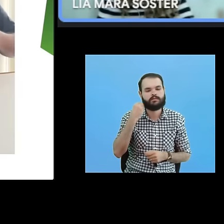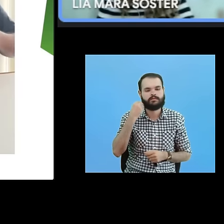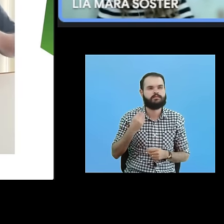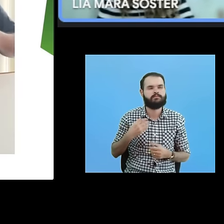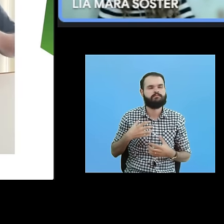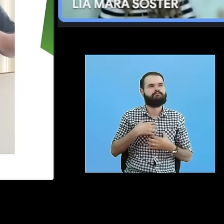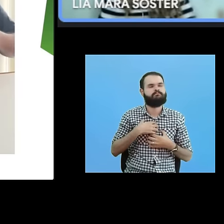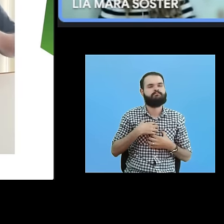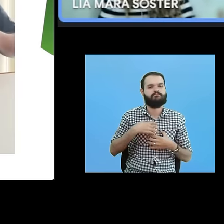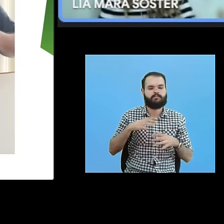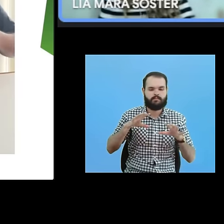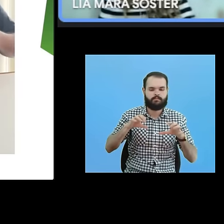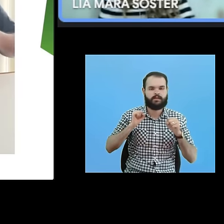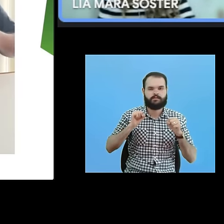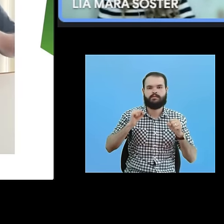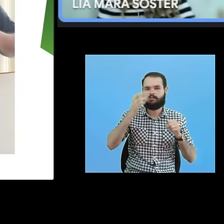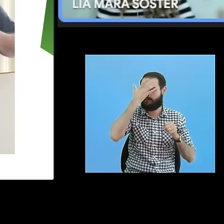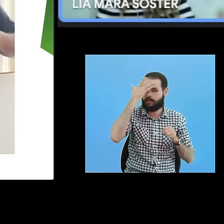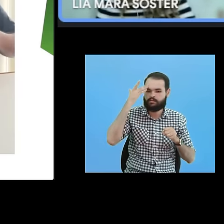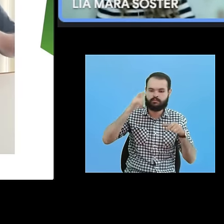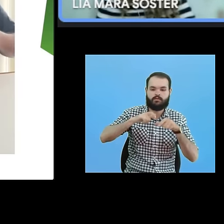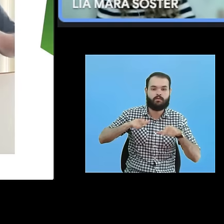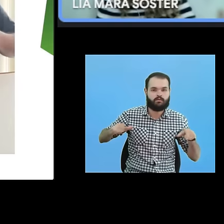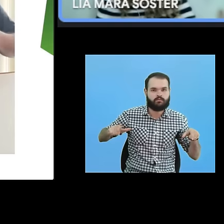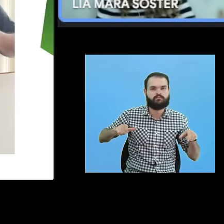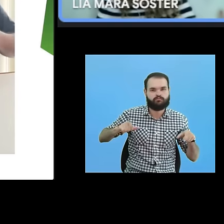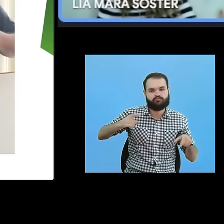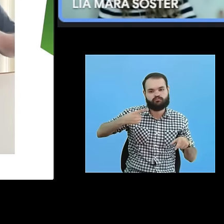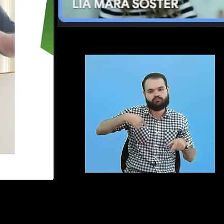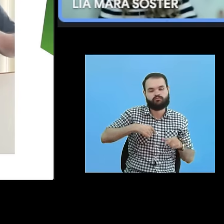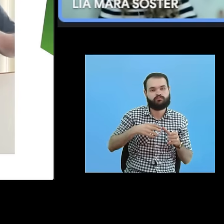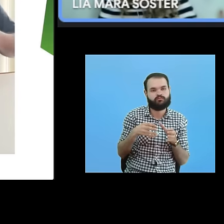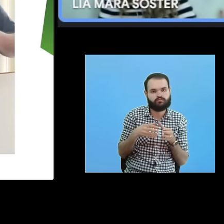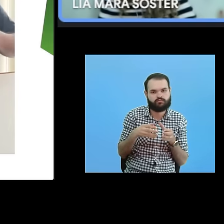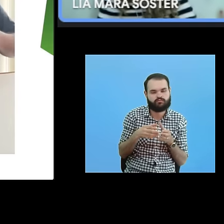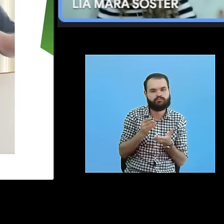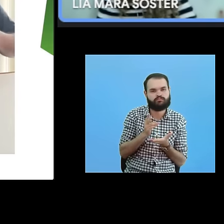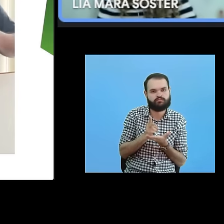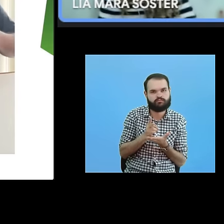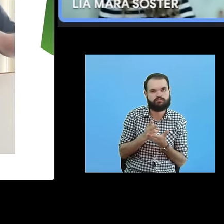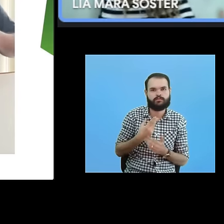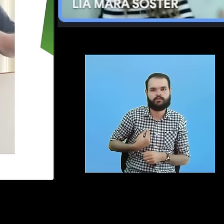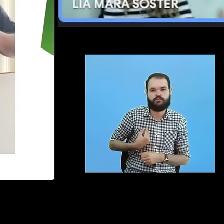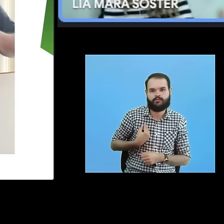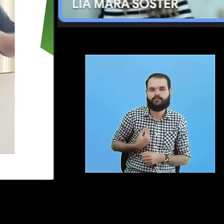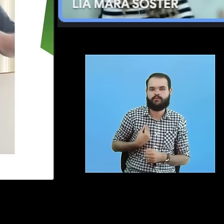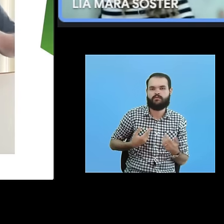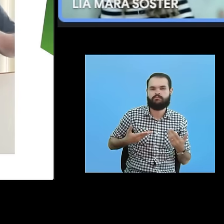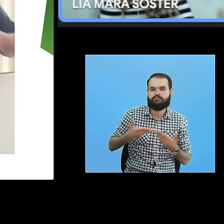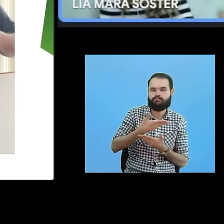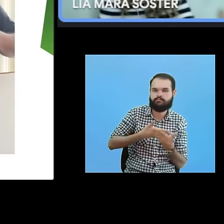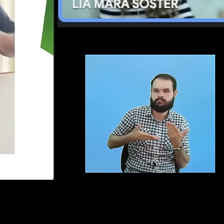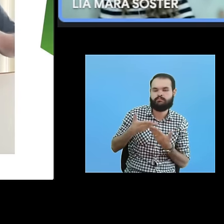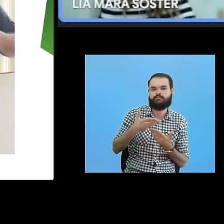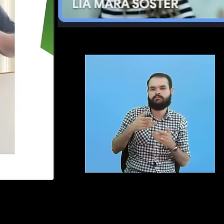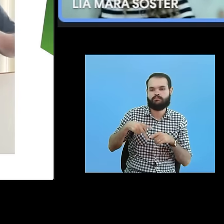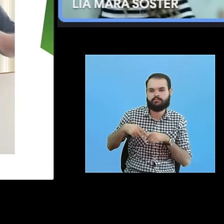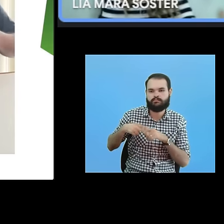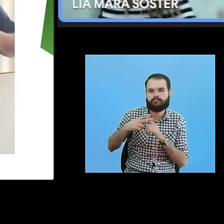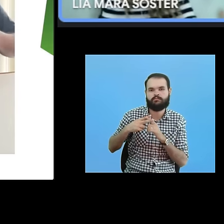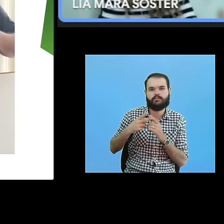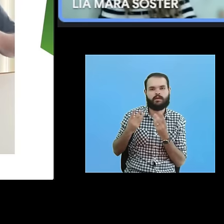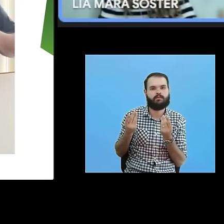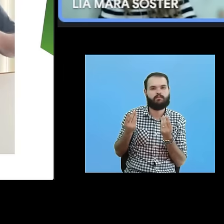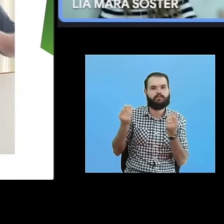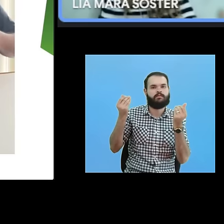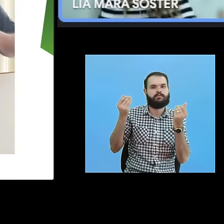sensorial para as pessoas, né, do nosso grupo, do nosso núcleo de convivência. Nós tivemos aprimoramento, então, da